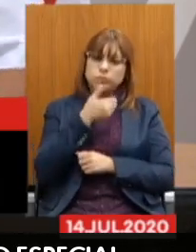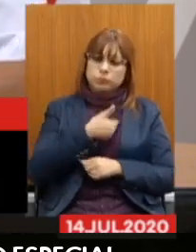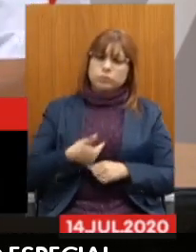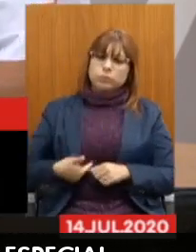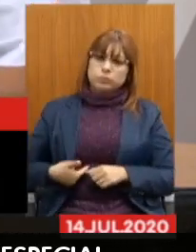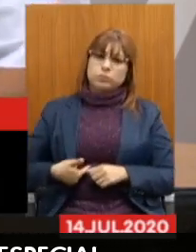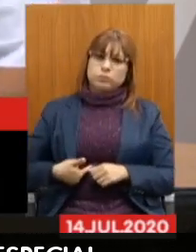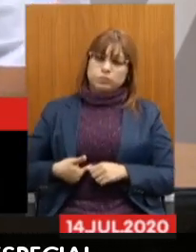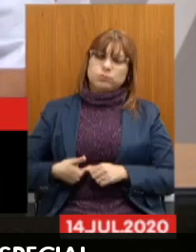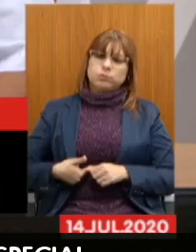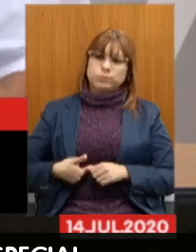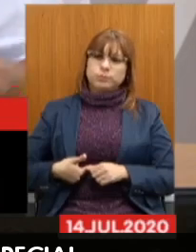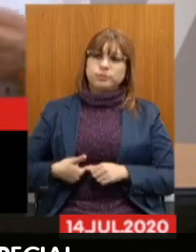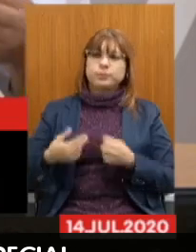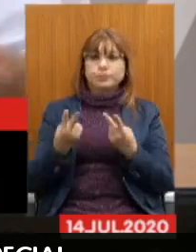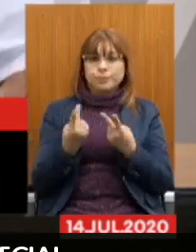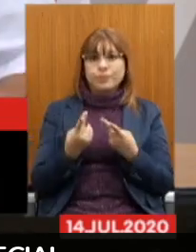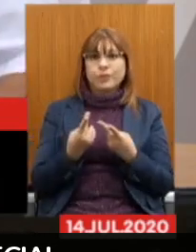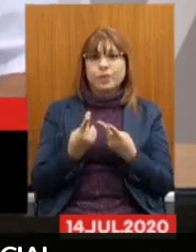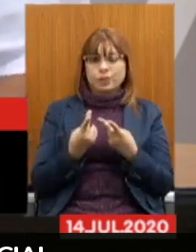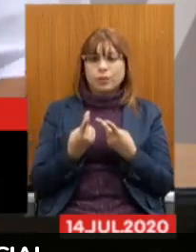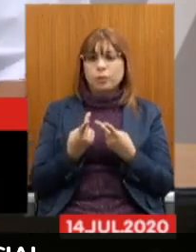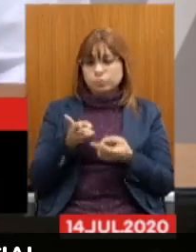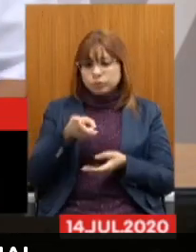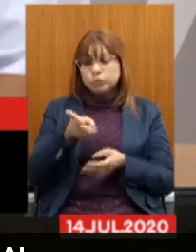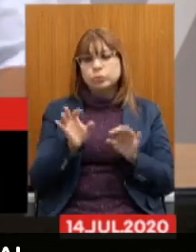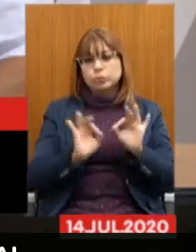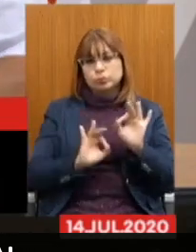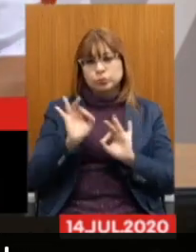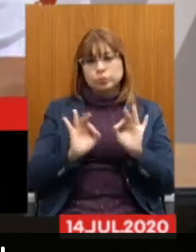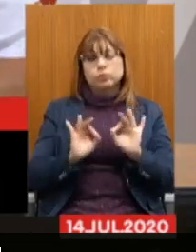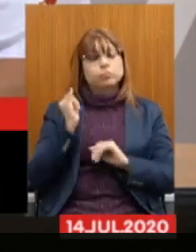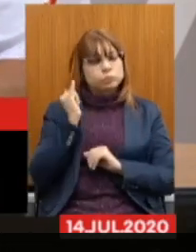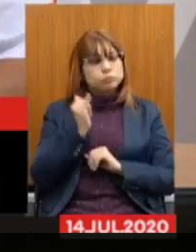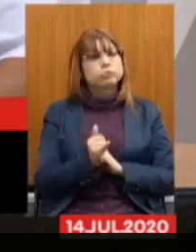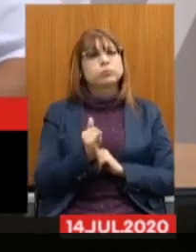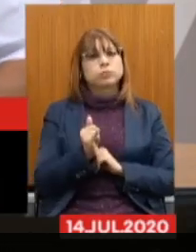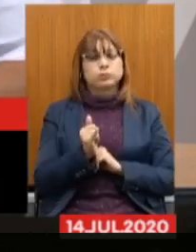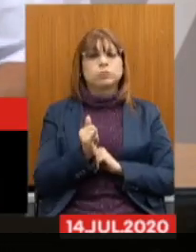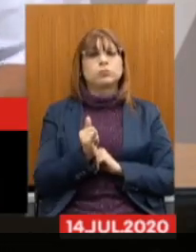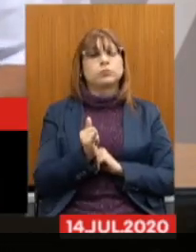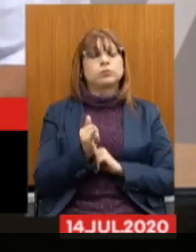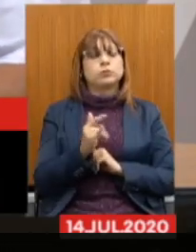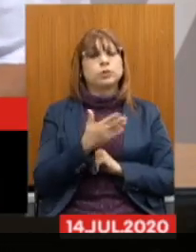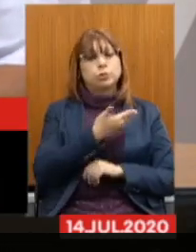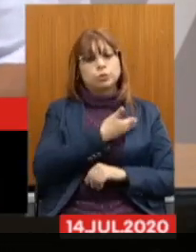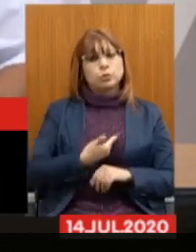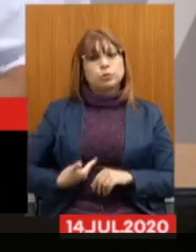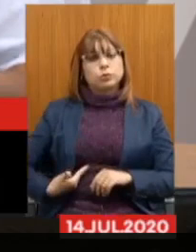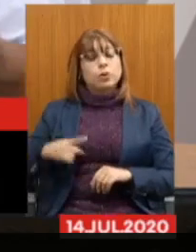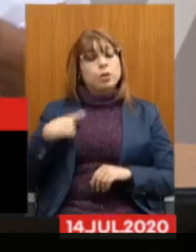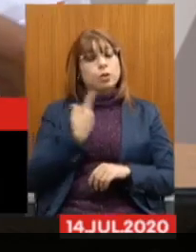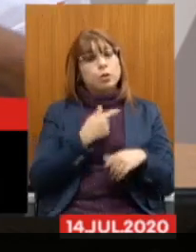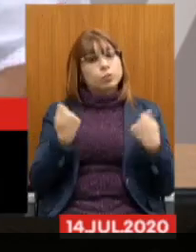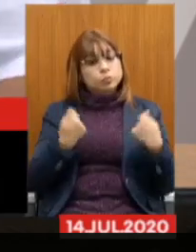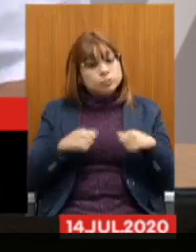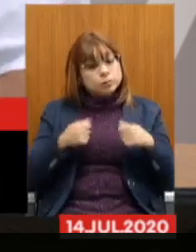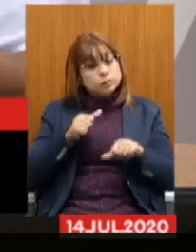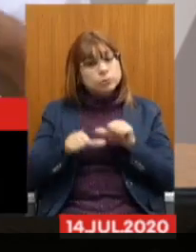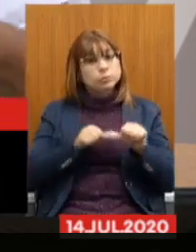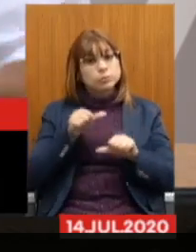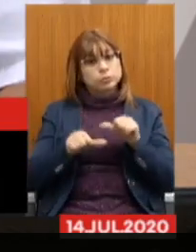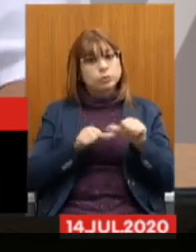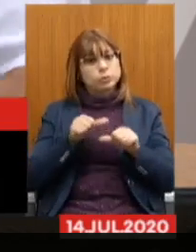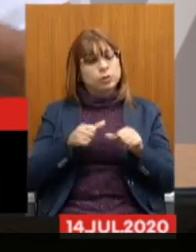como entidades, igual estamos organizados. E fica dado o recado ao governo. Precisamos mudar